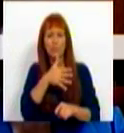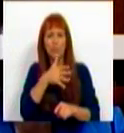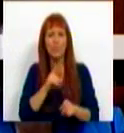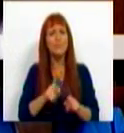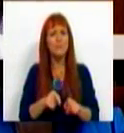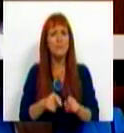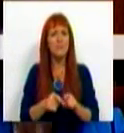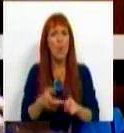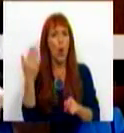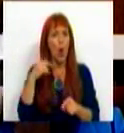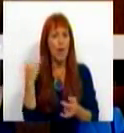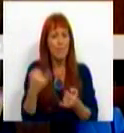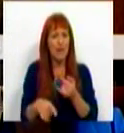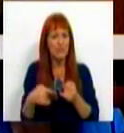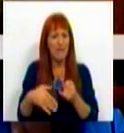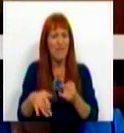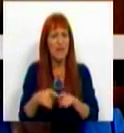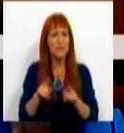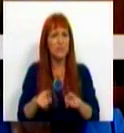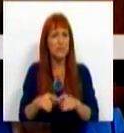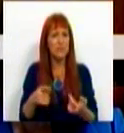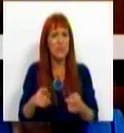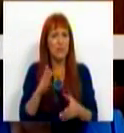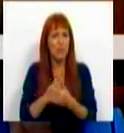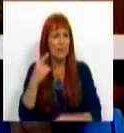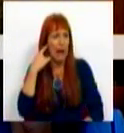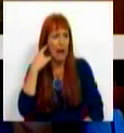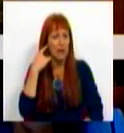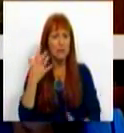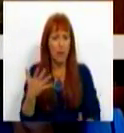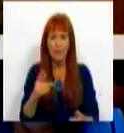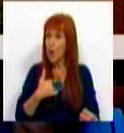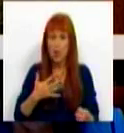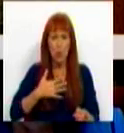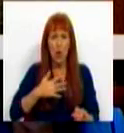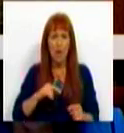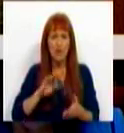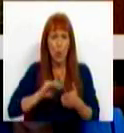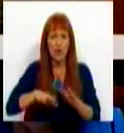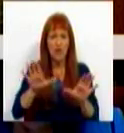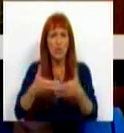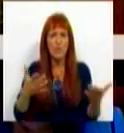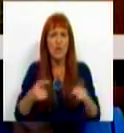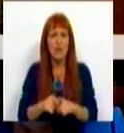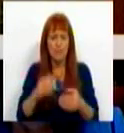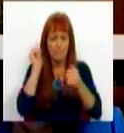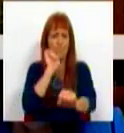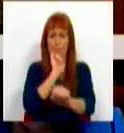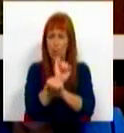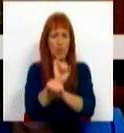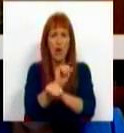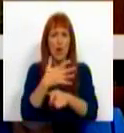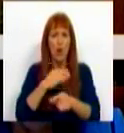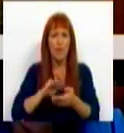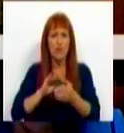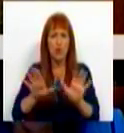declarados ou estavam em risco de entrar em processo de caducidade. Nós não queremos uma contratação coletiva bloqueada,